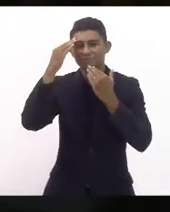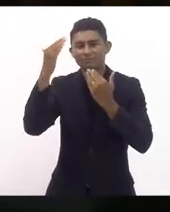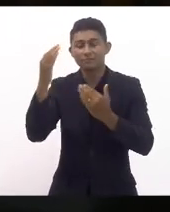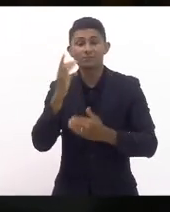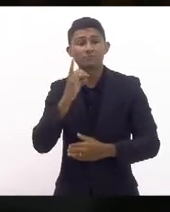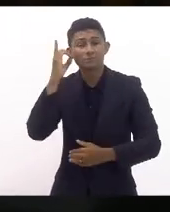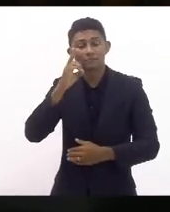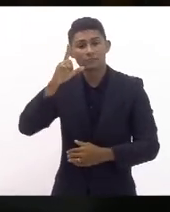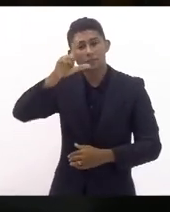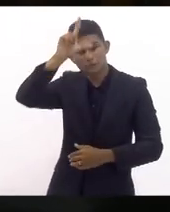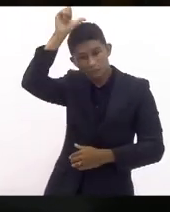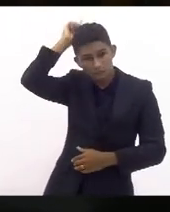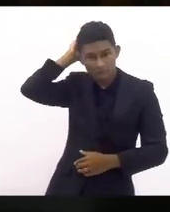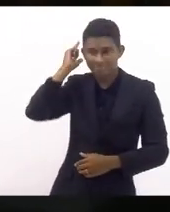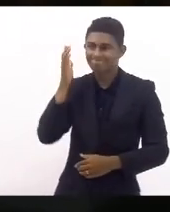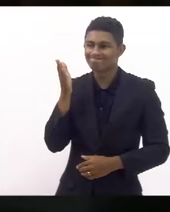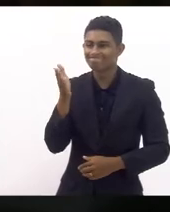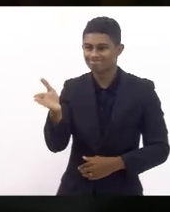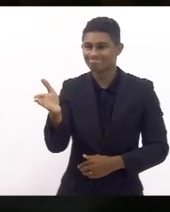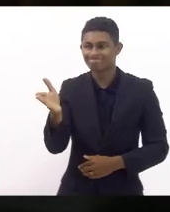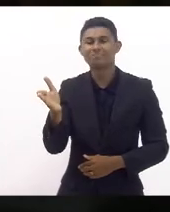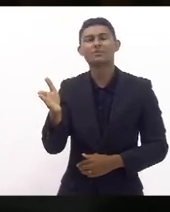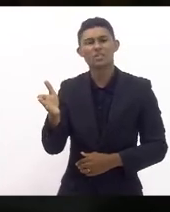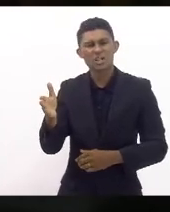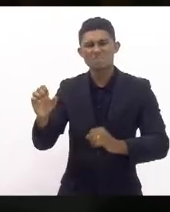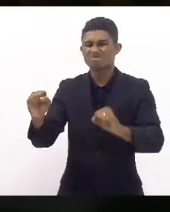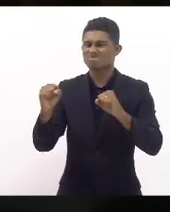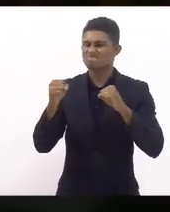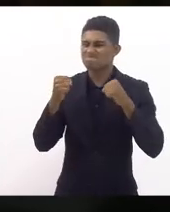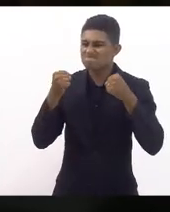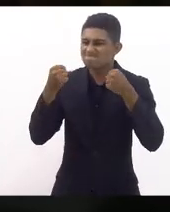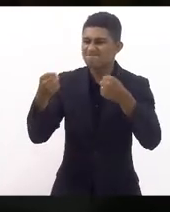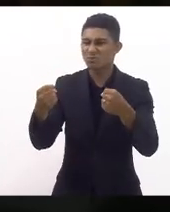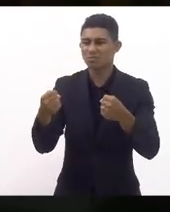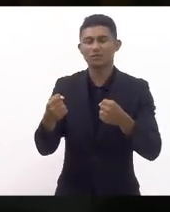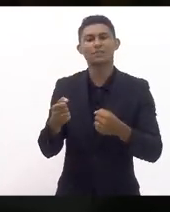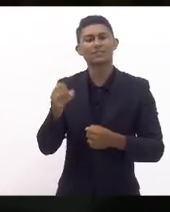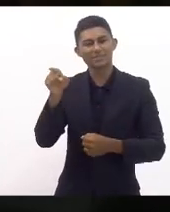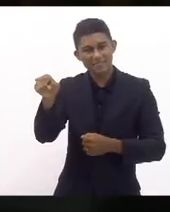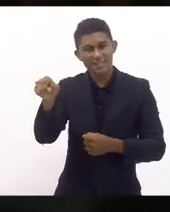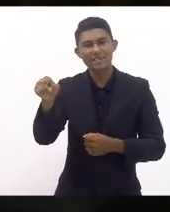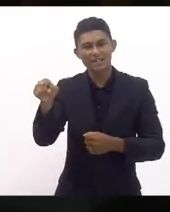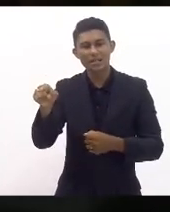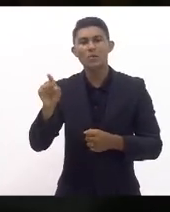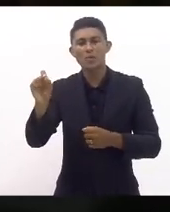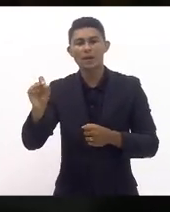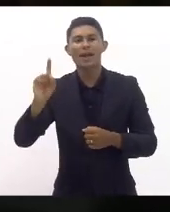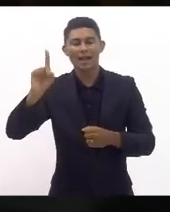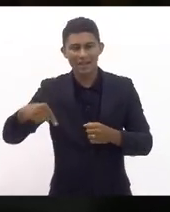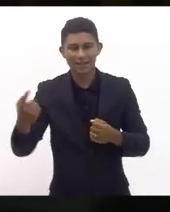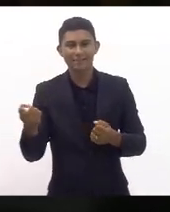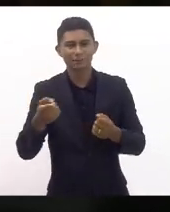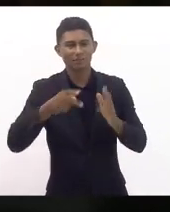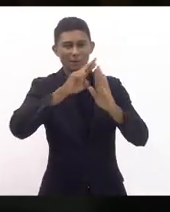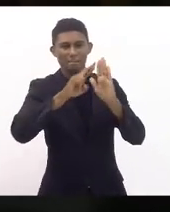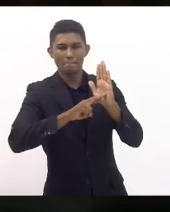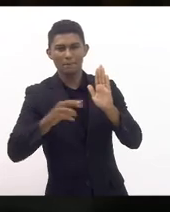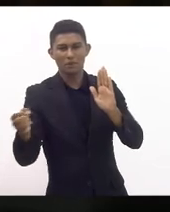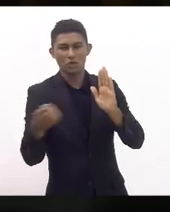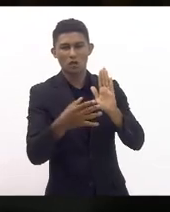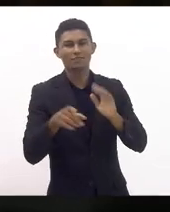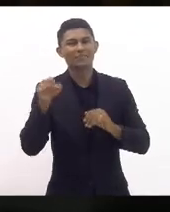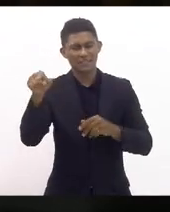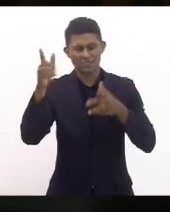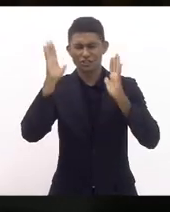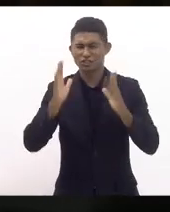deputado Luiz Paulo Corrêa da Rocha, que foi incansável também nessa discussão da luta, do regime, que é o decano da casa,